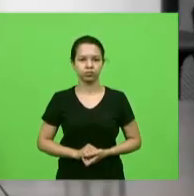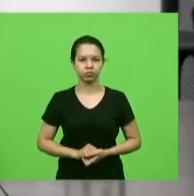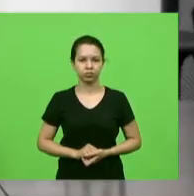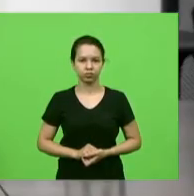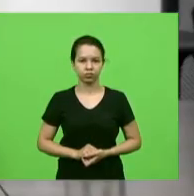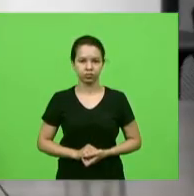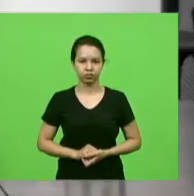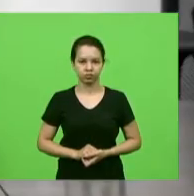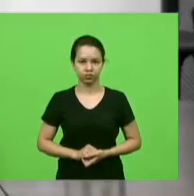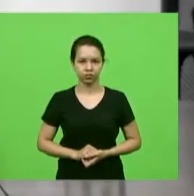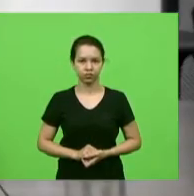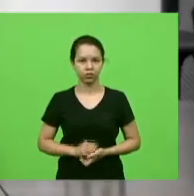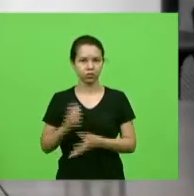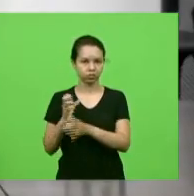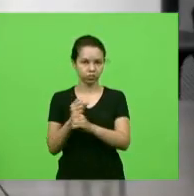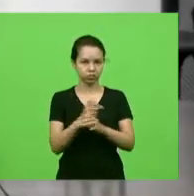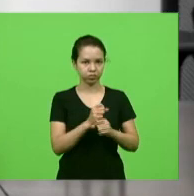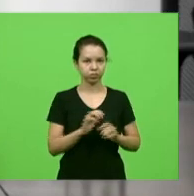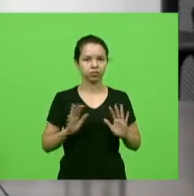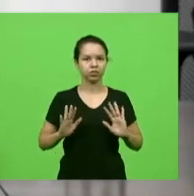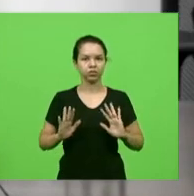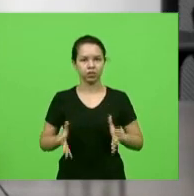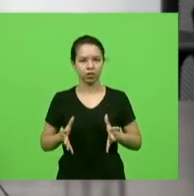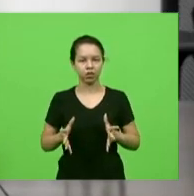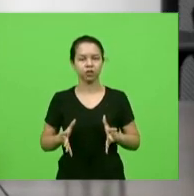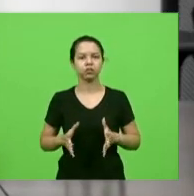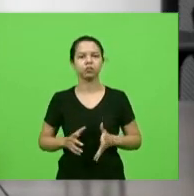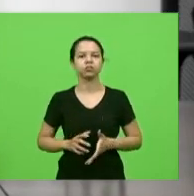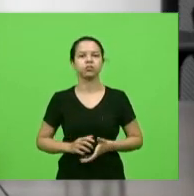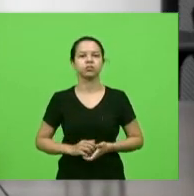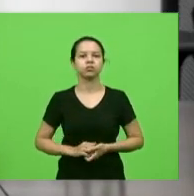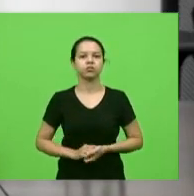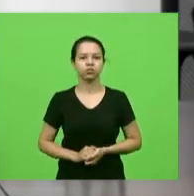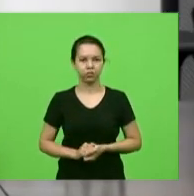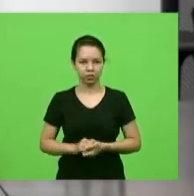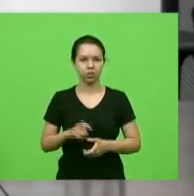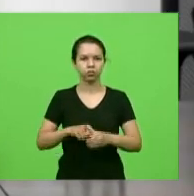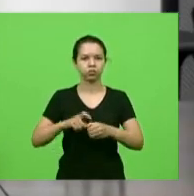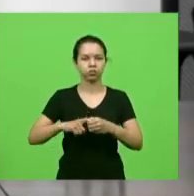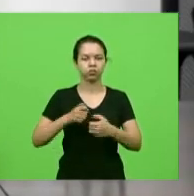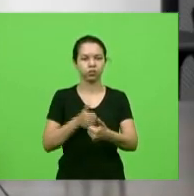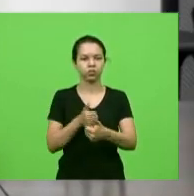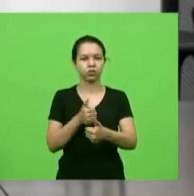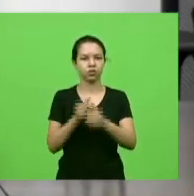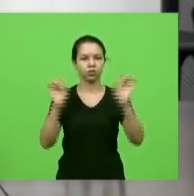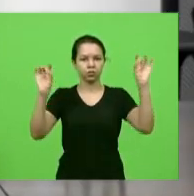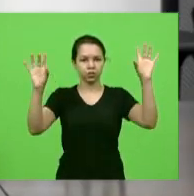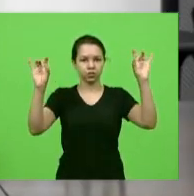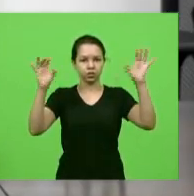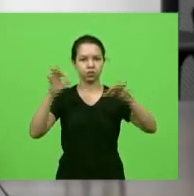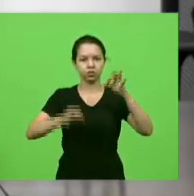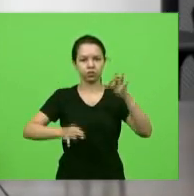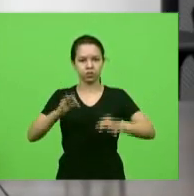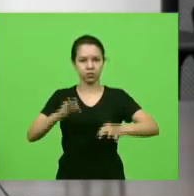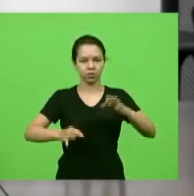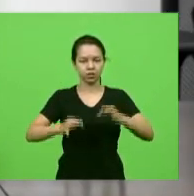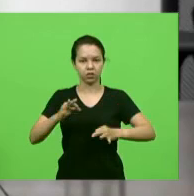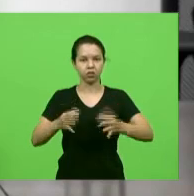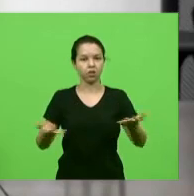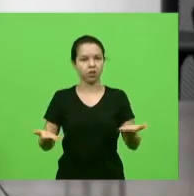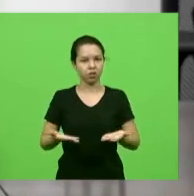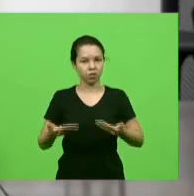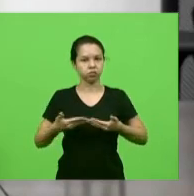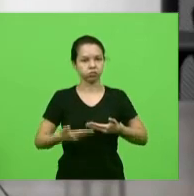Feita a verificação da presença com a totalidade dos membros do Tribunal Especial de Julgamento, eu quero inicialmente